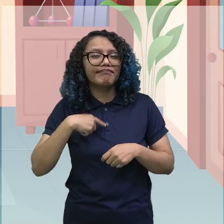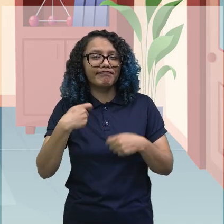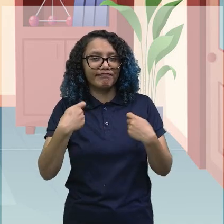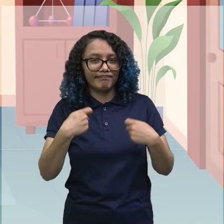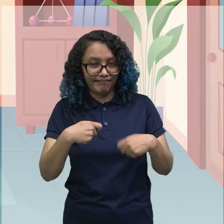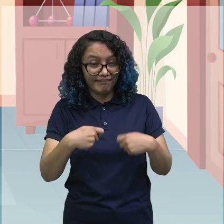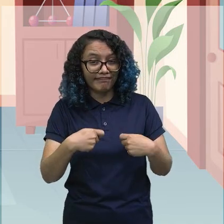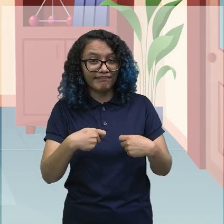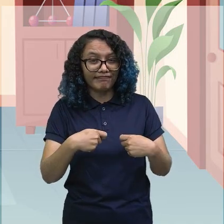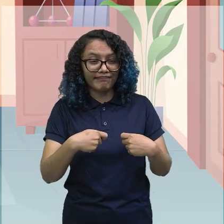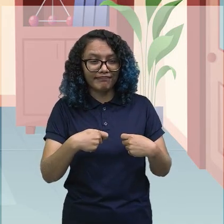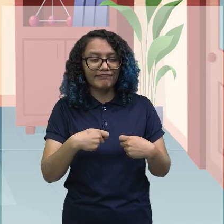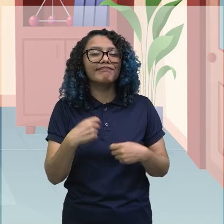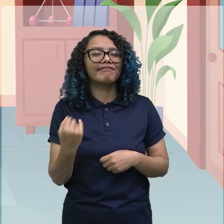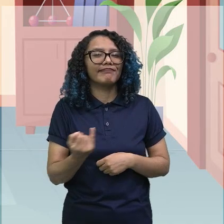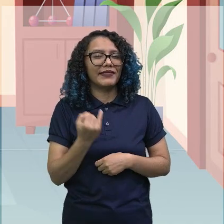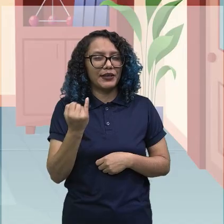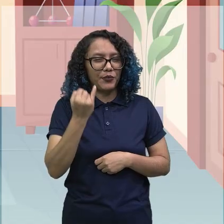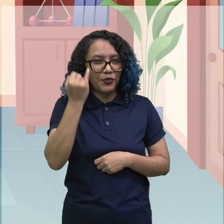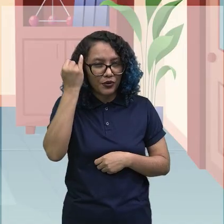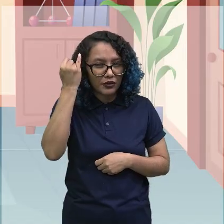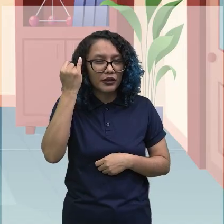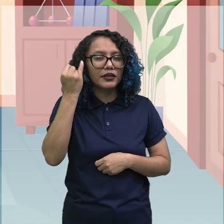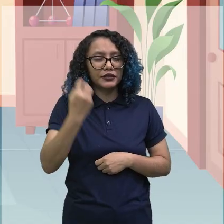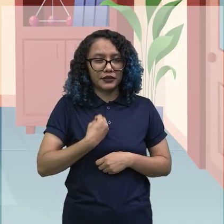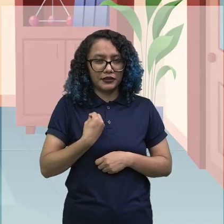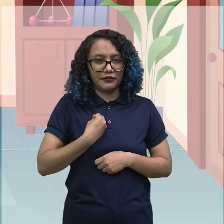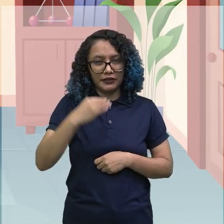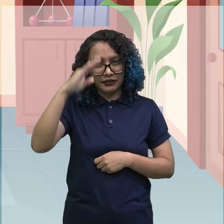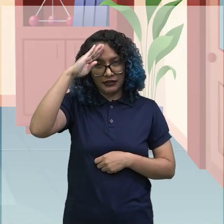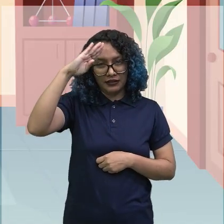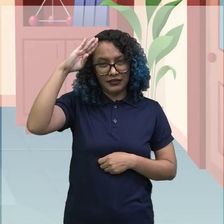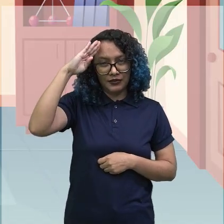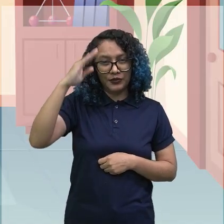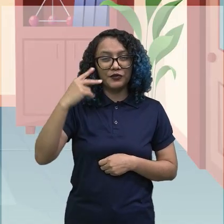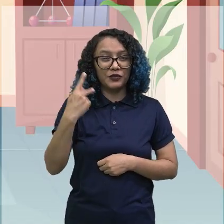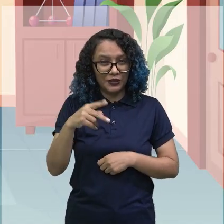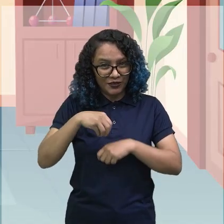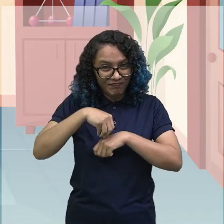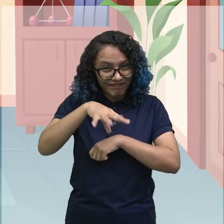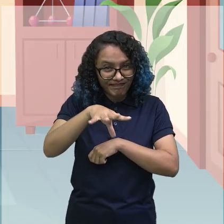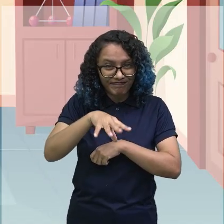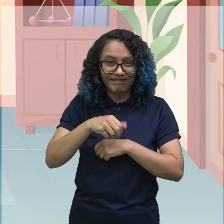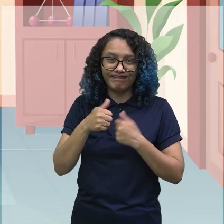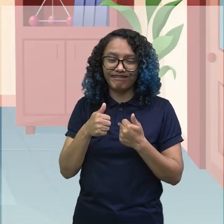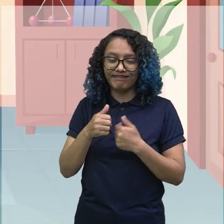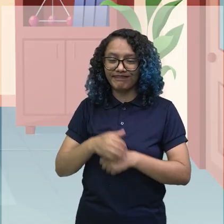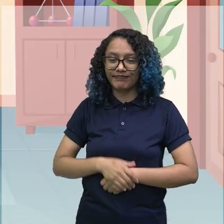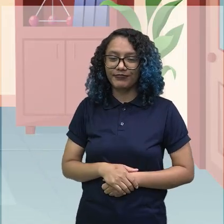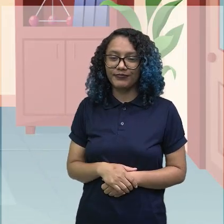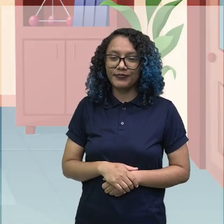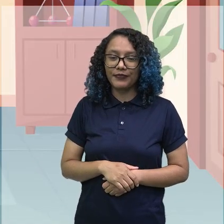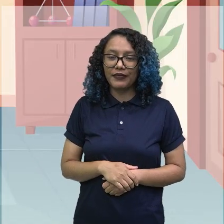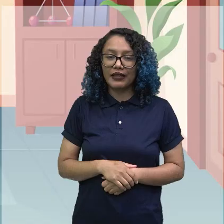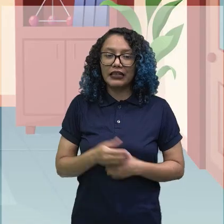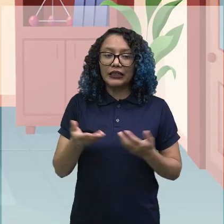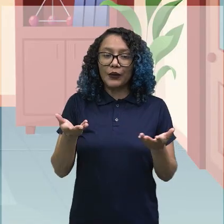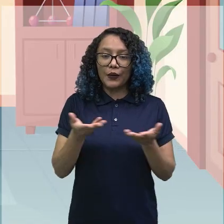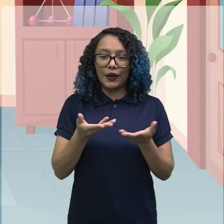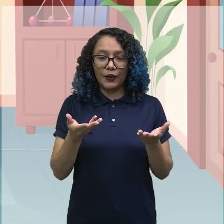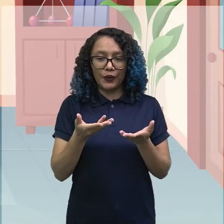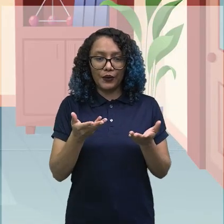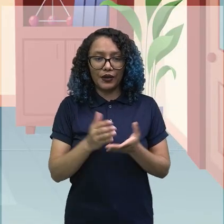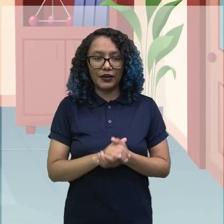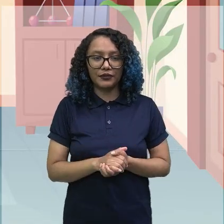vão precisar, é importante na vida acadêmica de vocês. Fica a dica. Então, a gente já